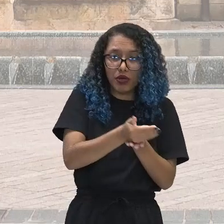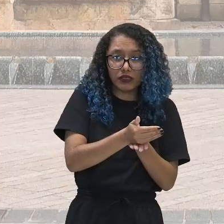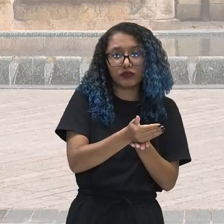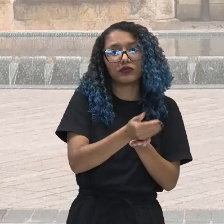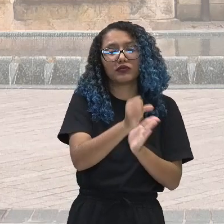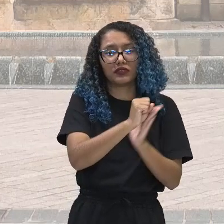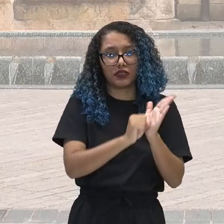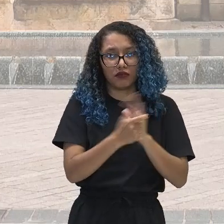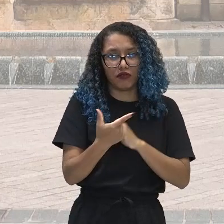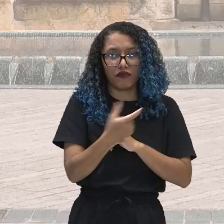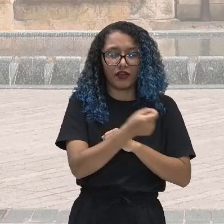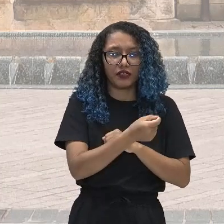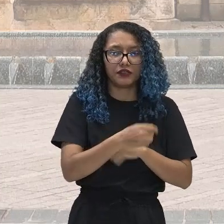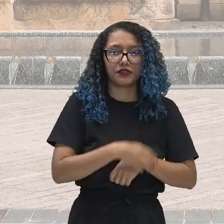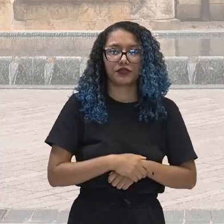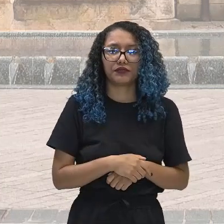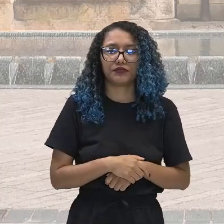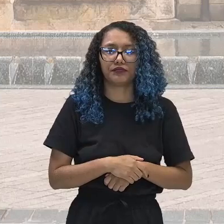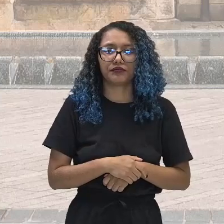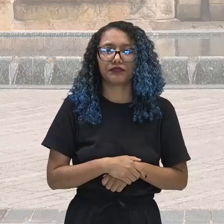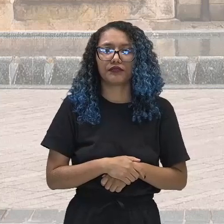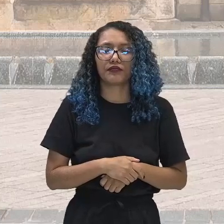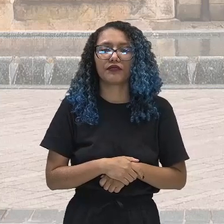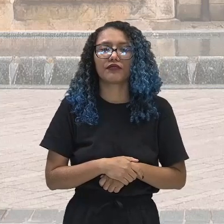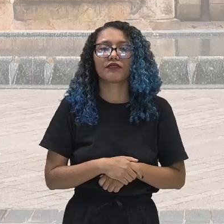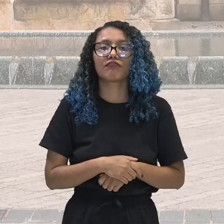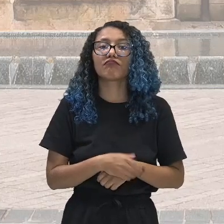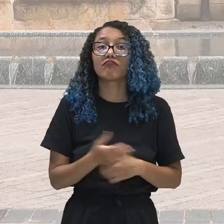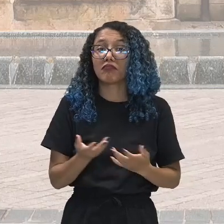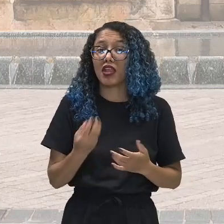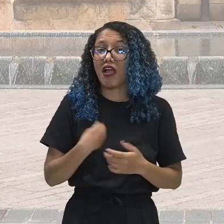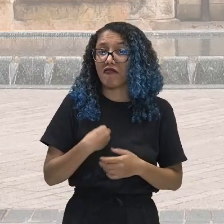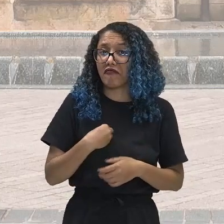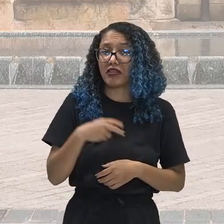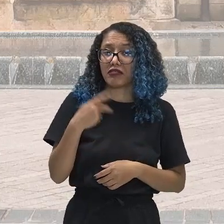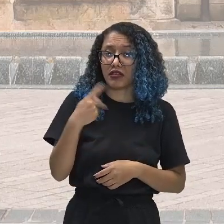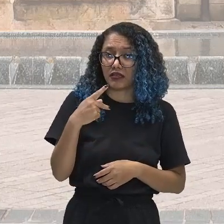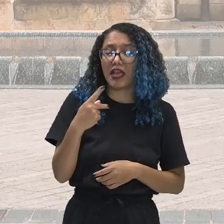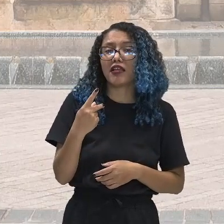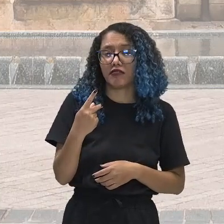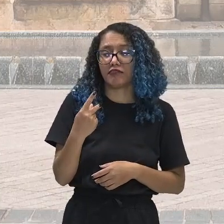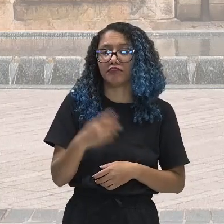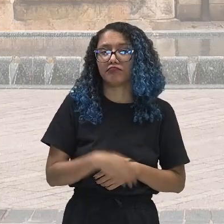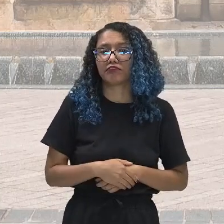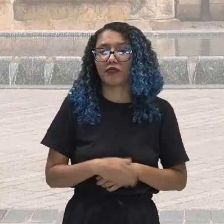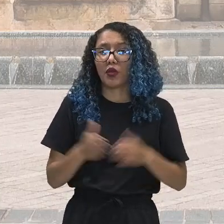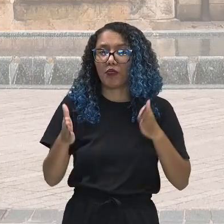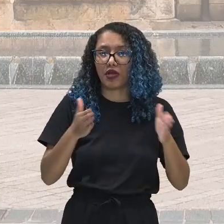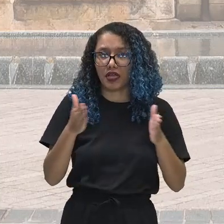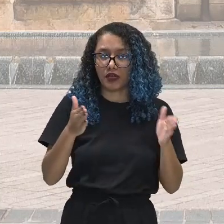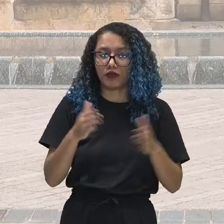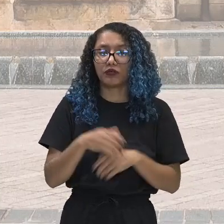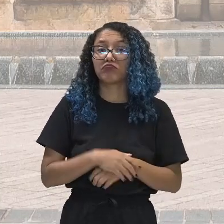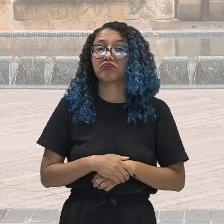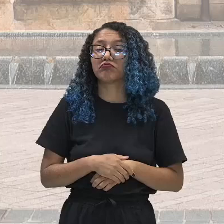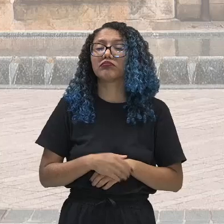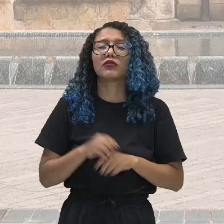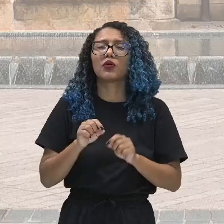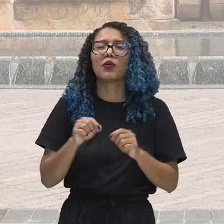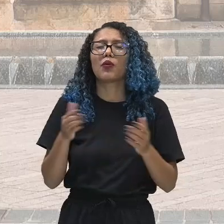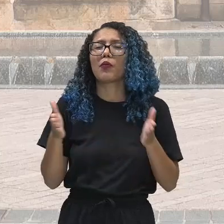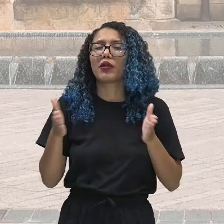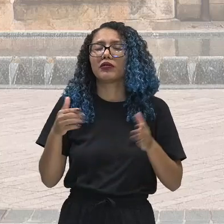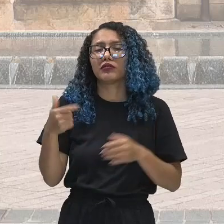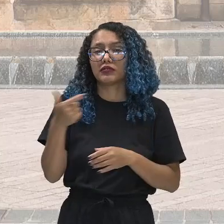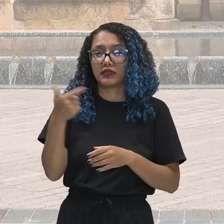Ele contextualizou-se, ele viveu nesse período, repetindo, segunda metade do